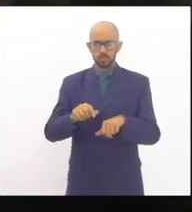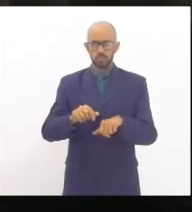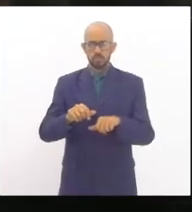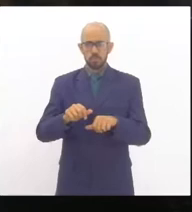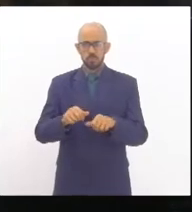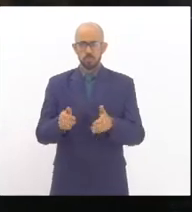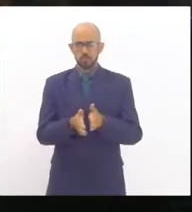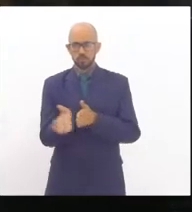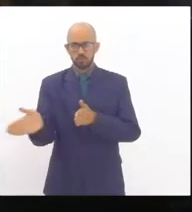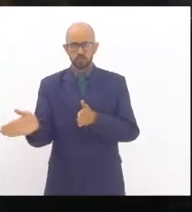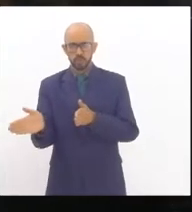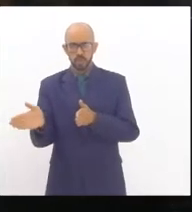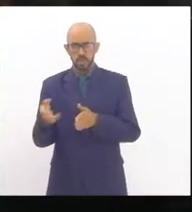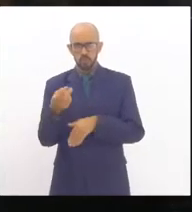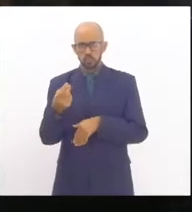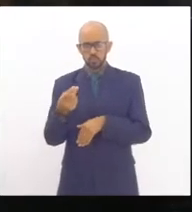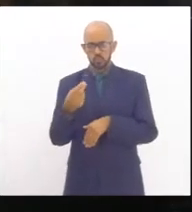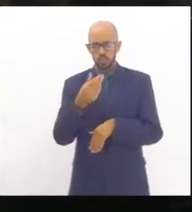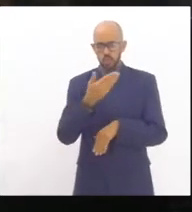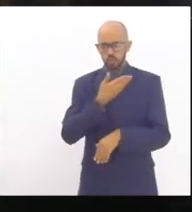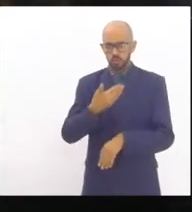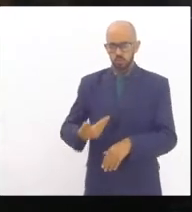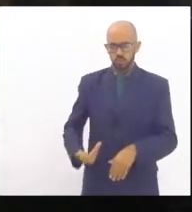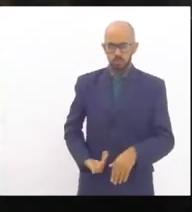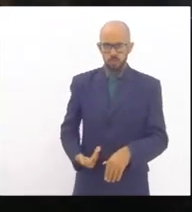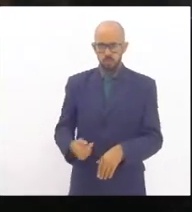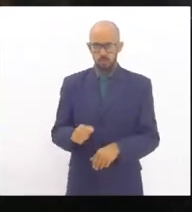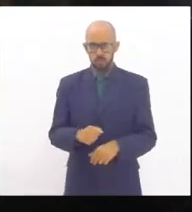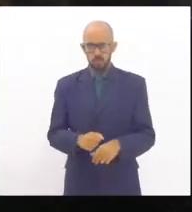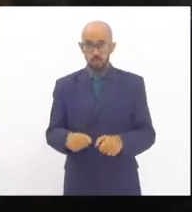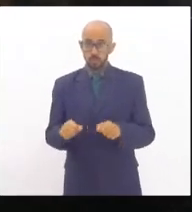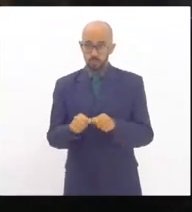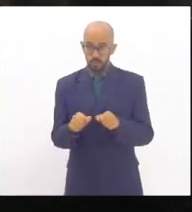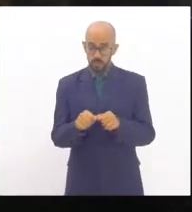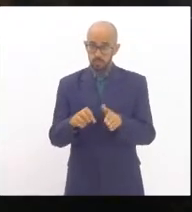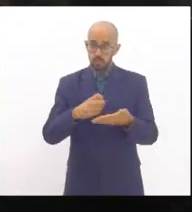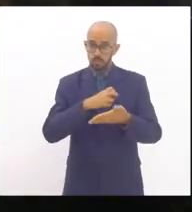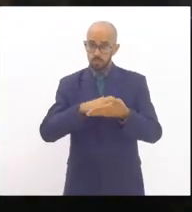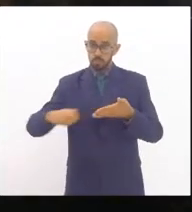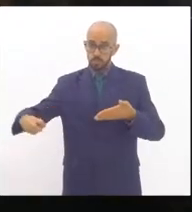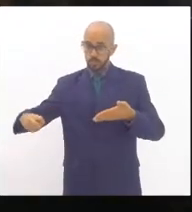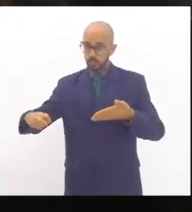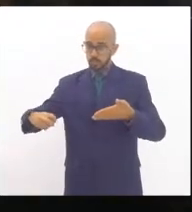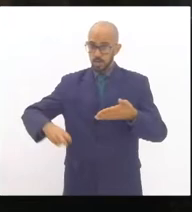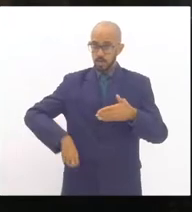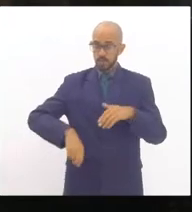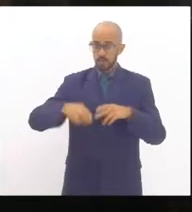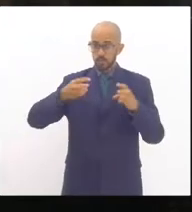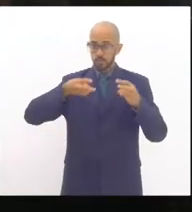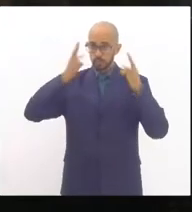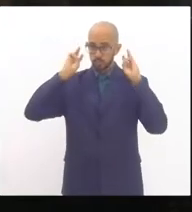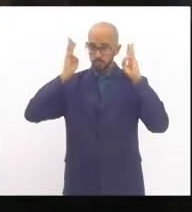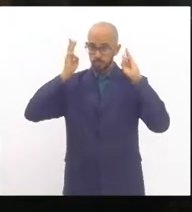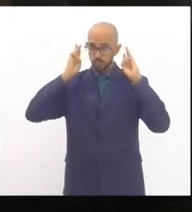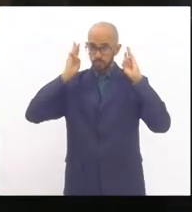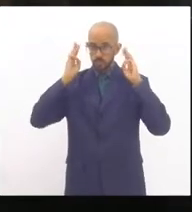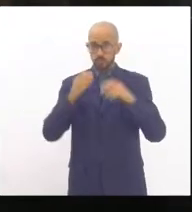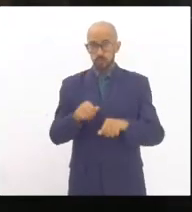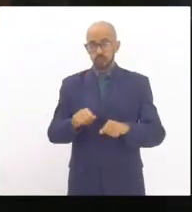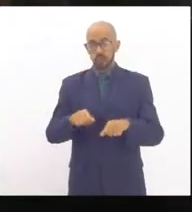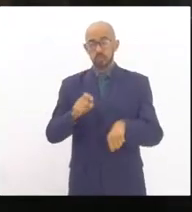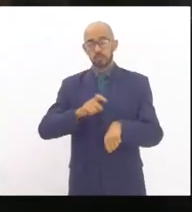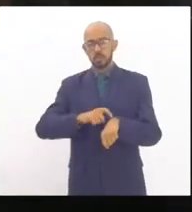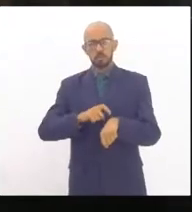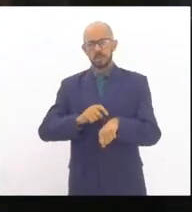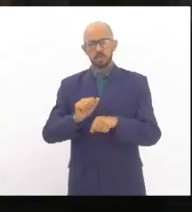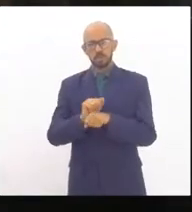que culminou com o impeachment do ex-governador durante a cor vídeo 19 EA co a saúde foi